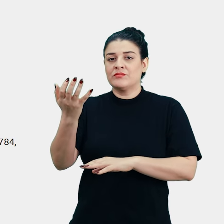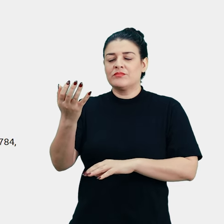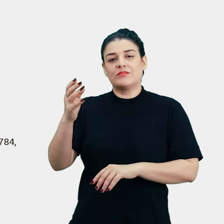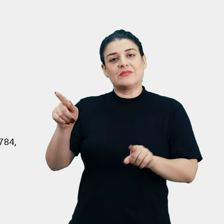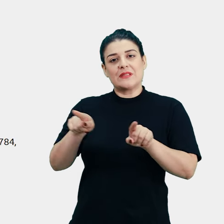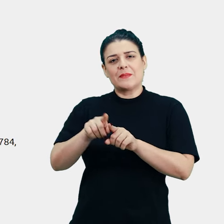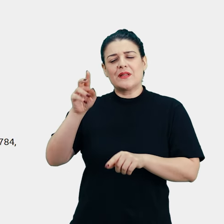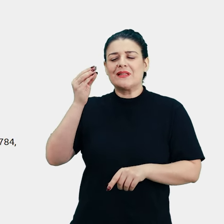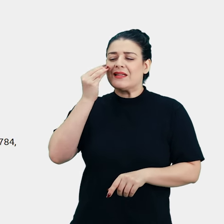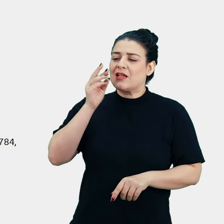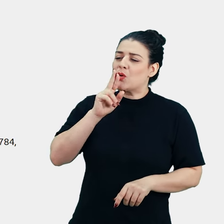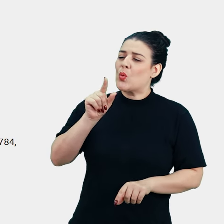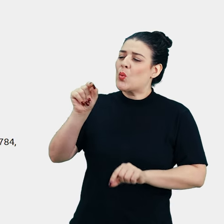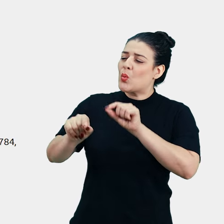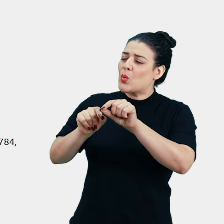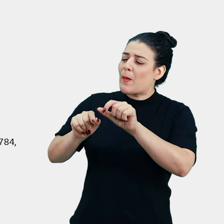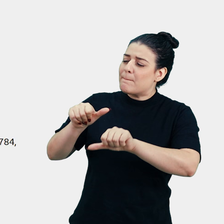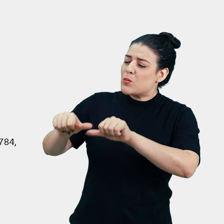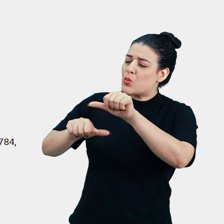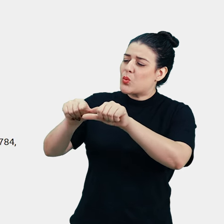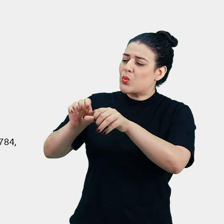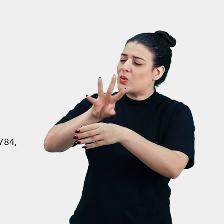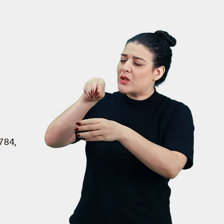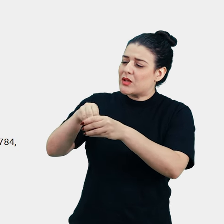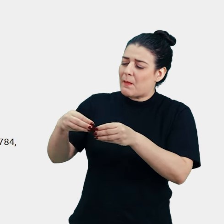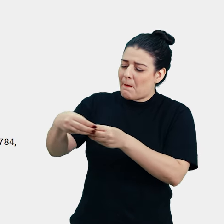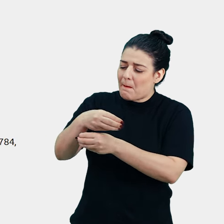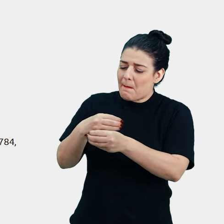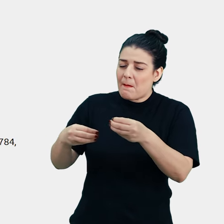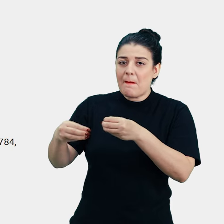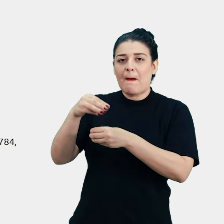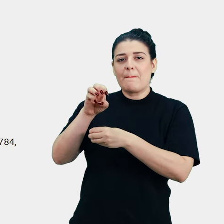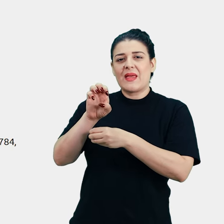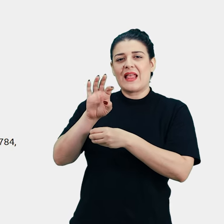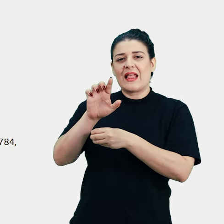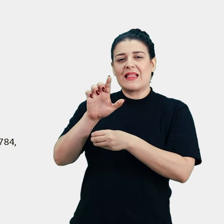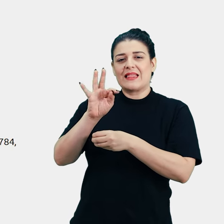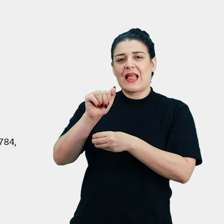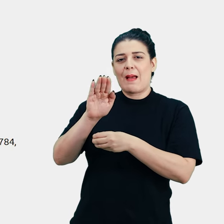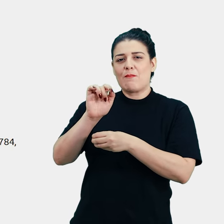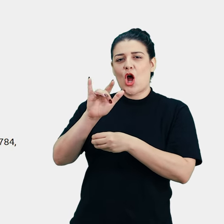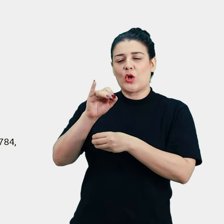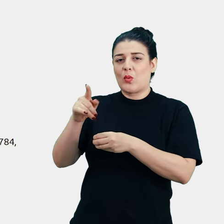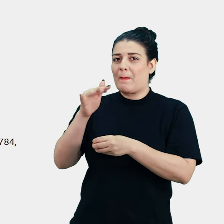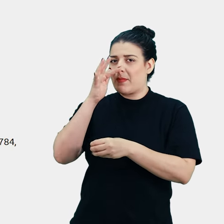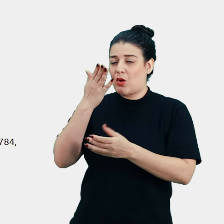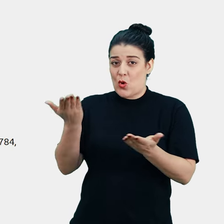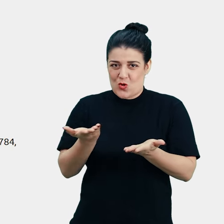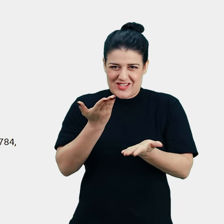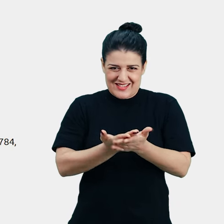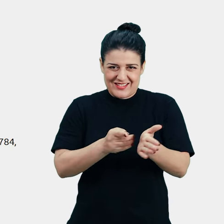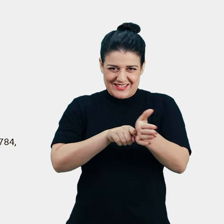tentamos responder o que que está alterando na composição desses metabólitos, tá? Então, hoje no estudo